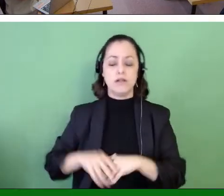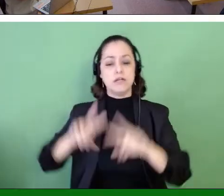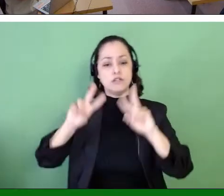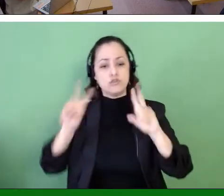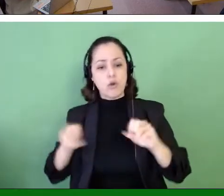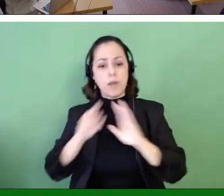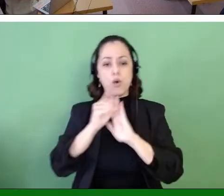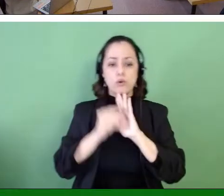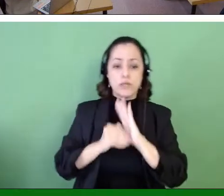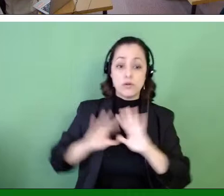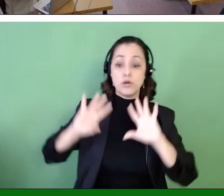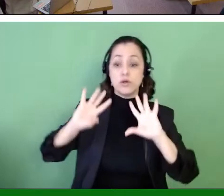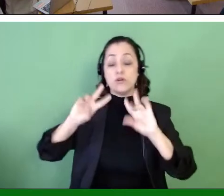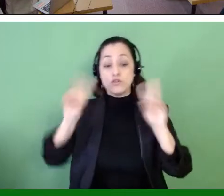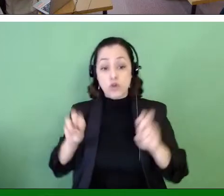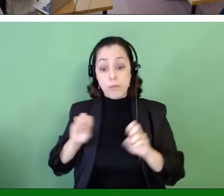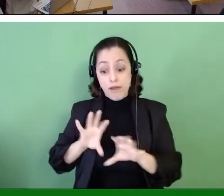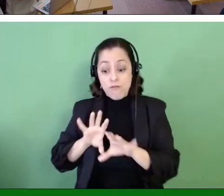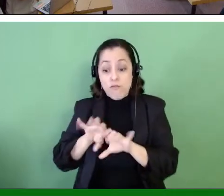formação eu quero para esse aluno.